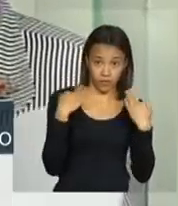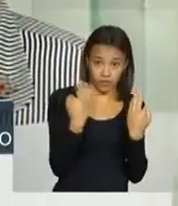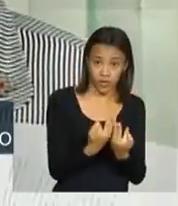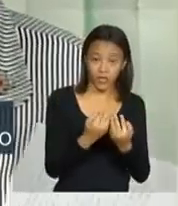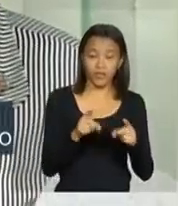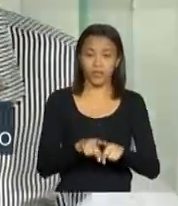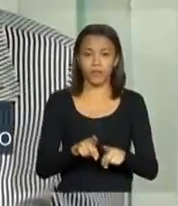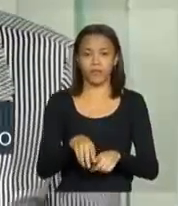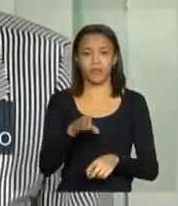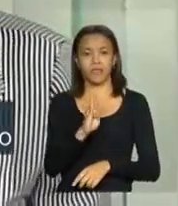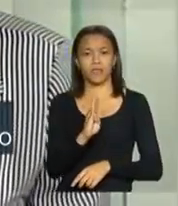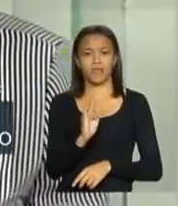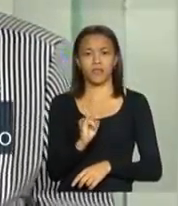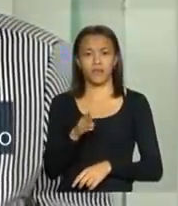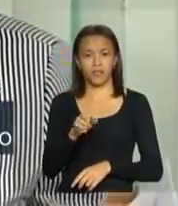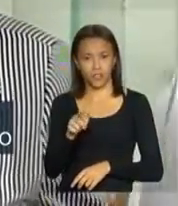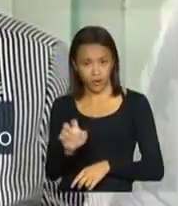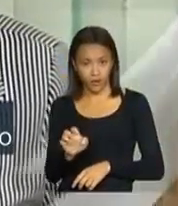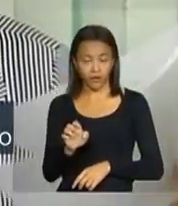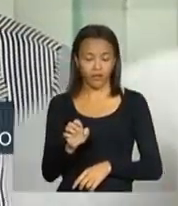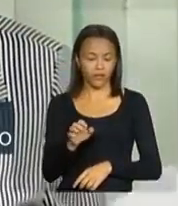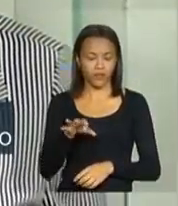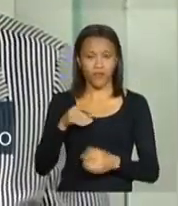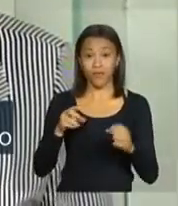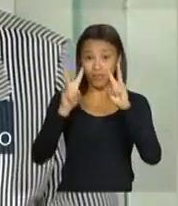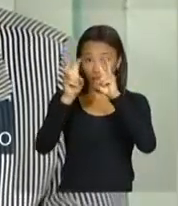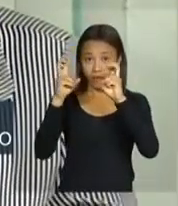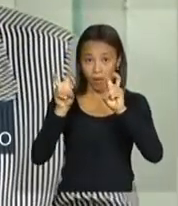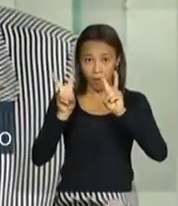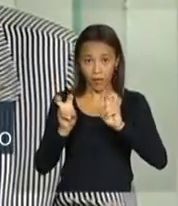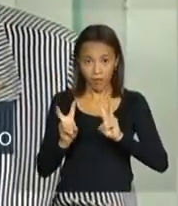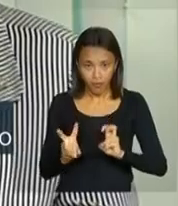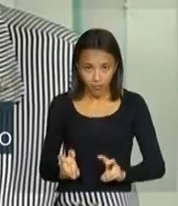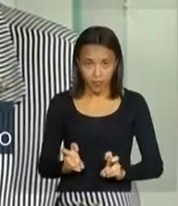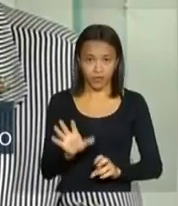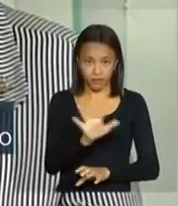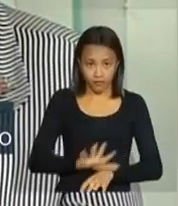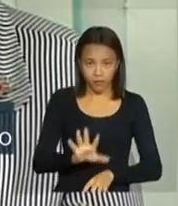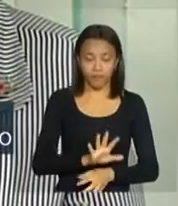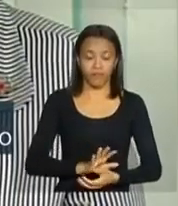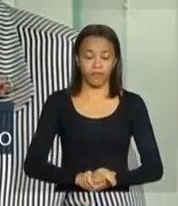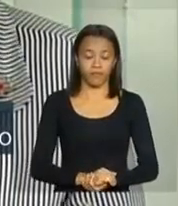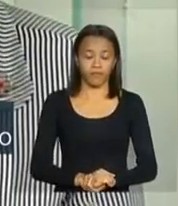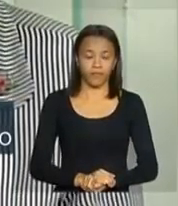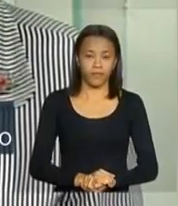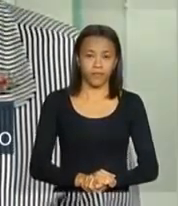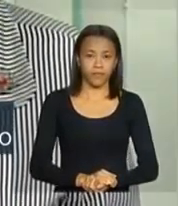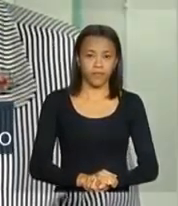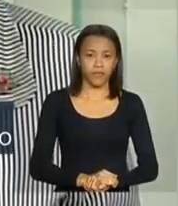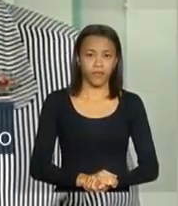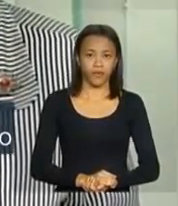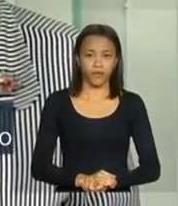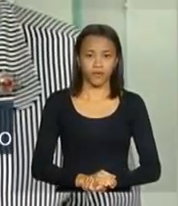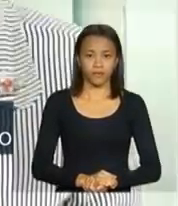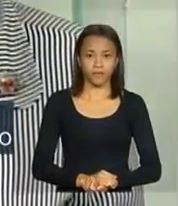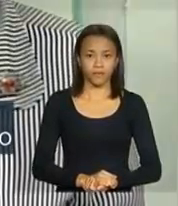IBGE. Vejam, portanto, senhores e senhoras, é a